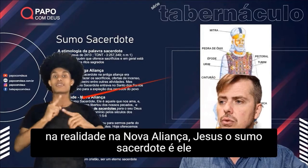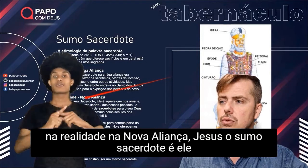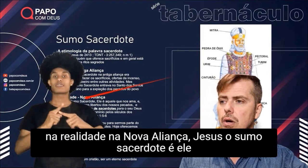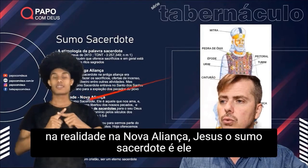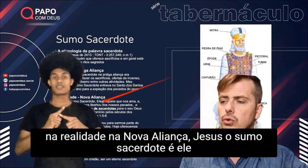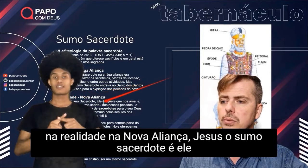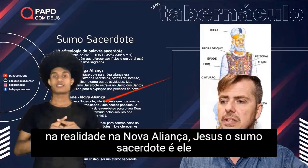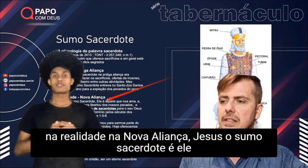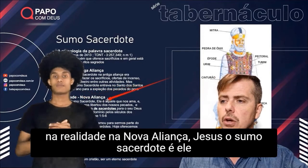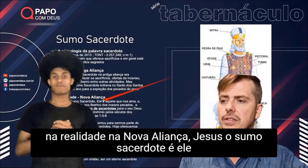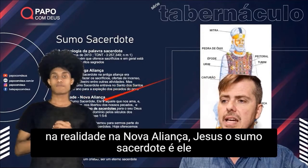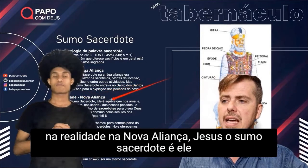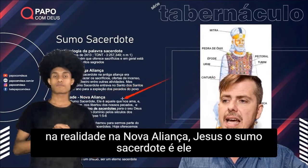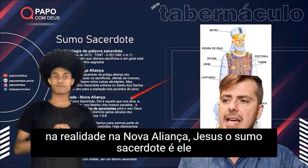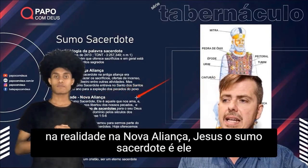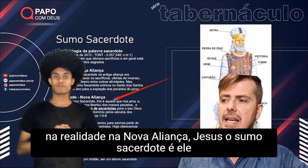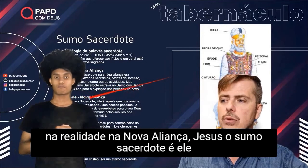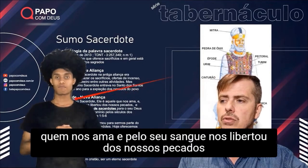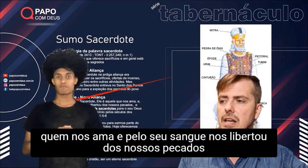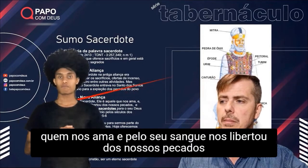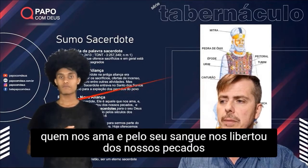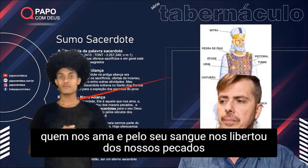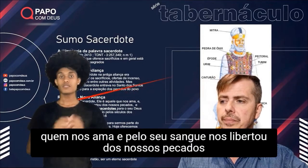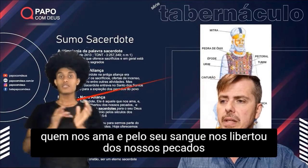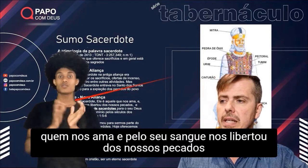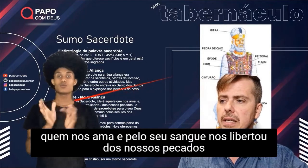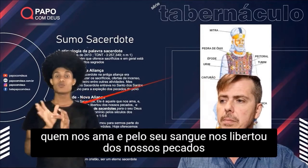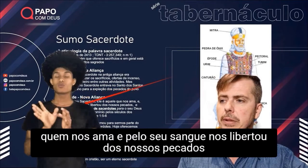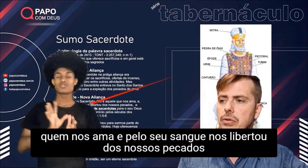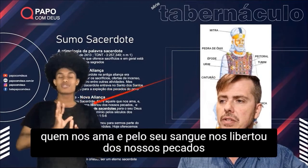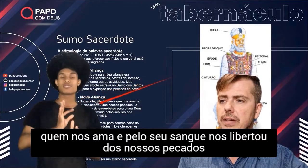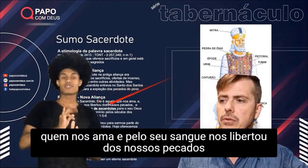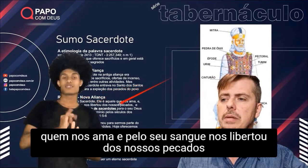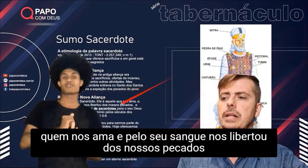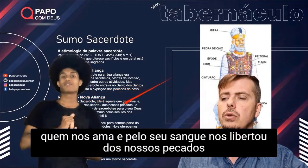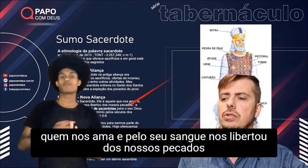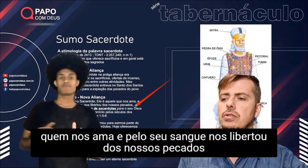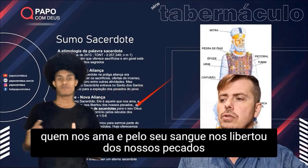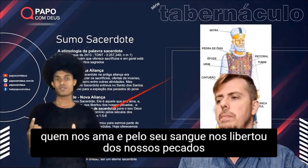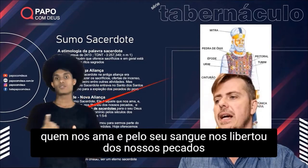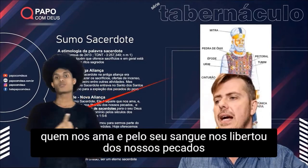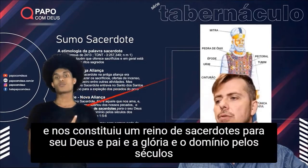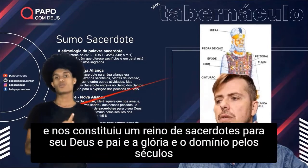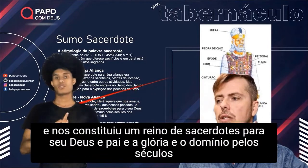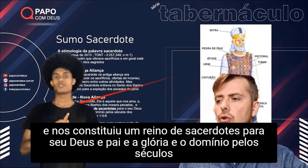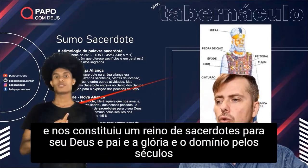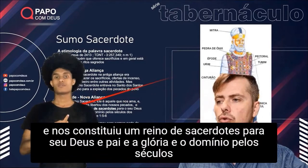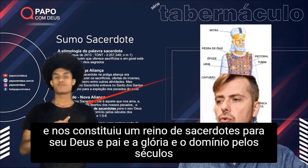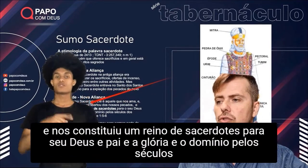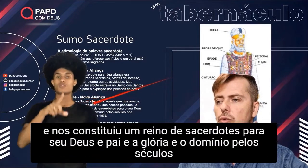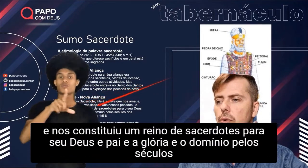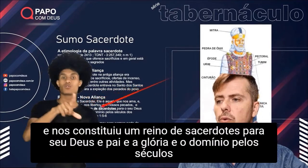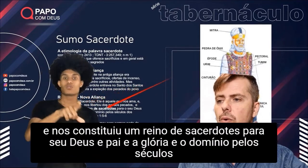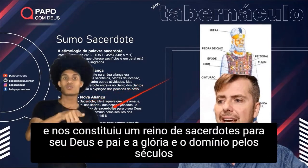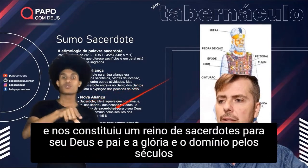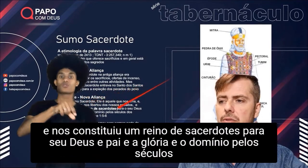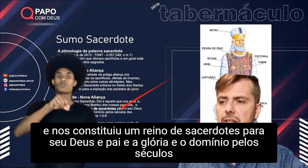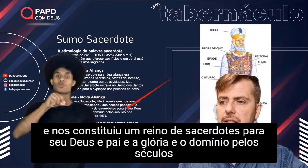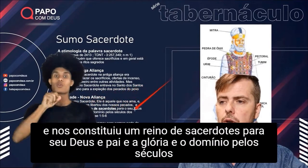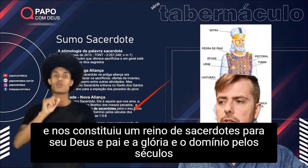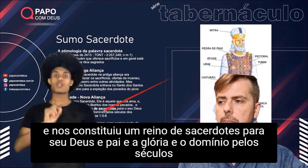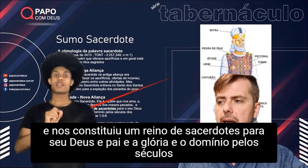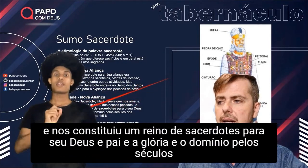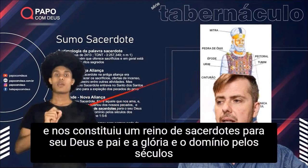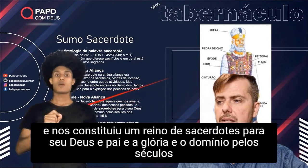aliança, Jesus, ó, o sumo sacerdote, é ele quem nos ama, e pelo seu sangue nos libertou de nossos pecados e nos constituiu um reino